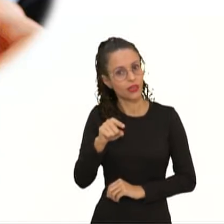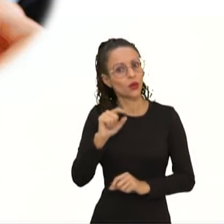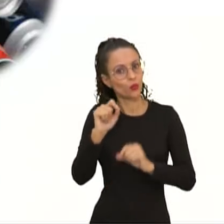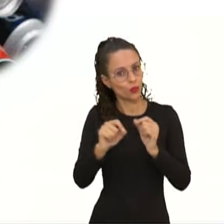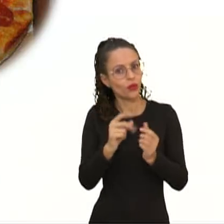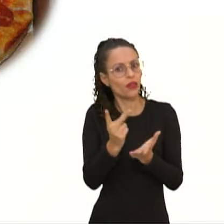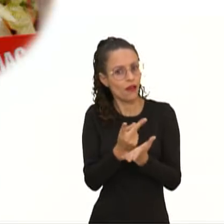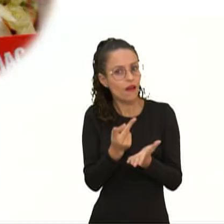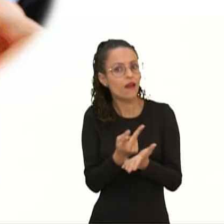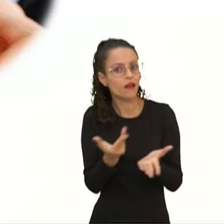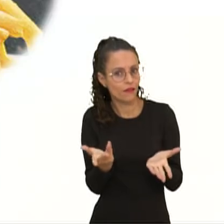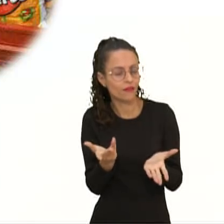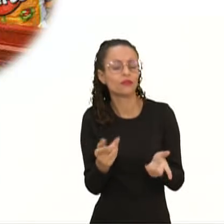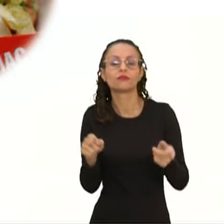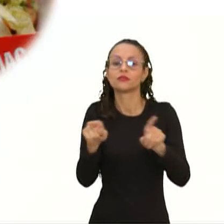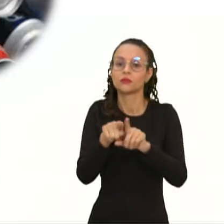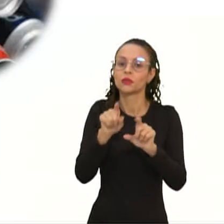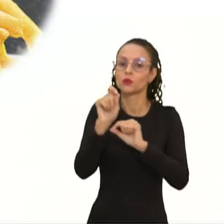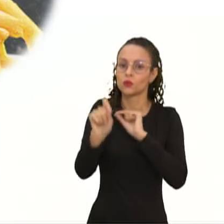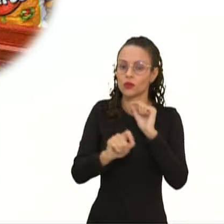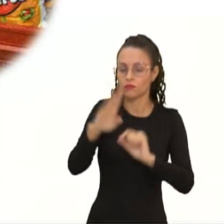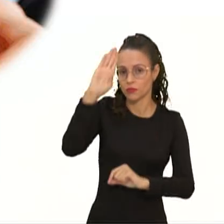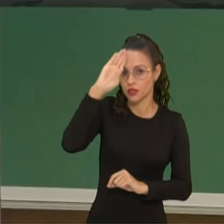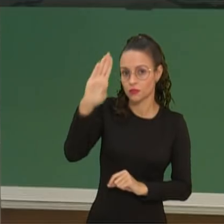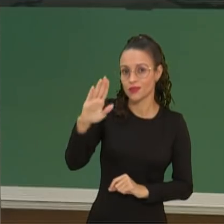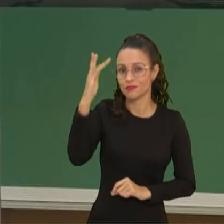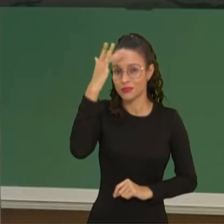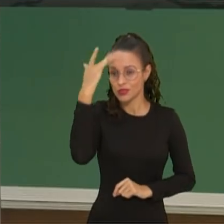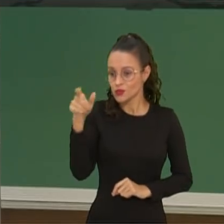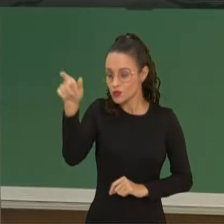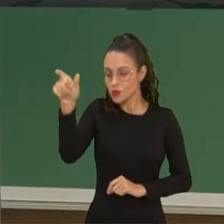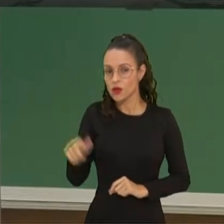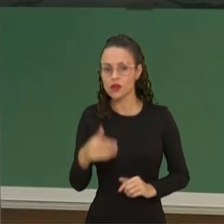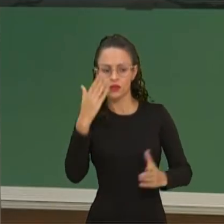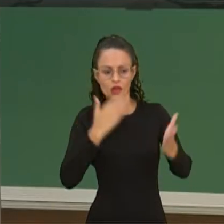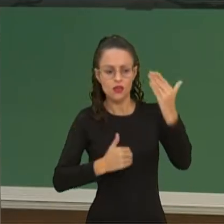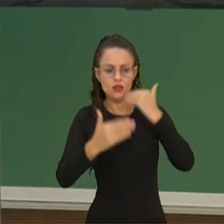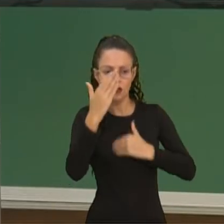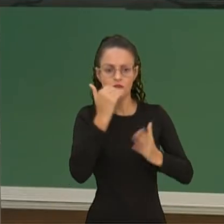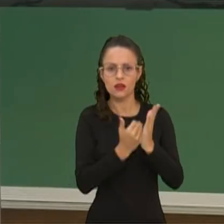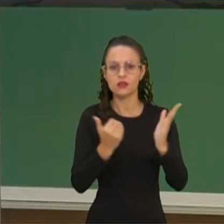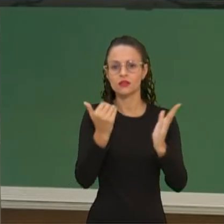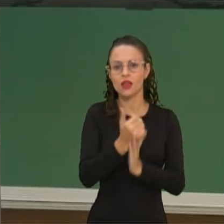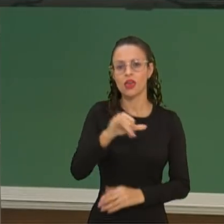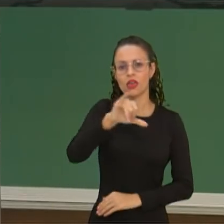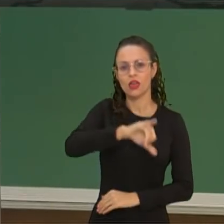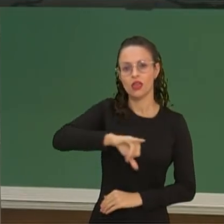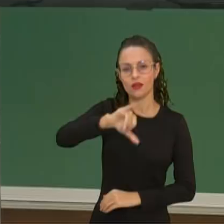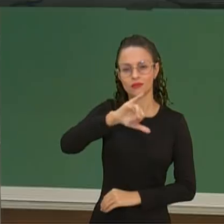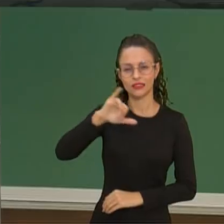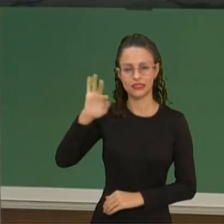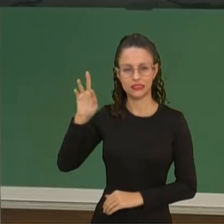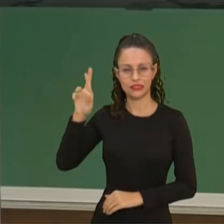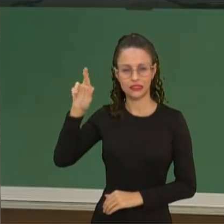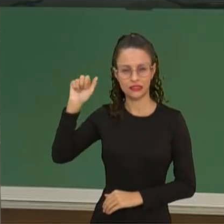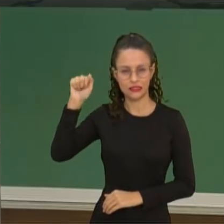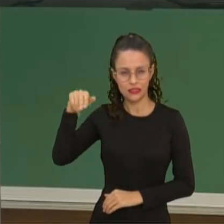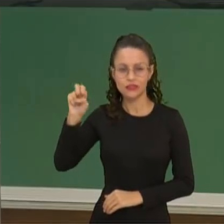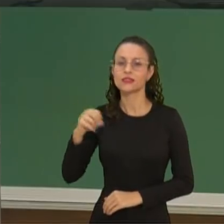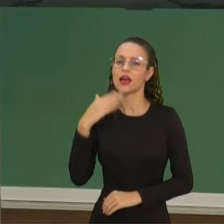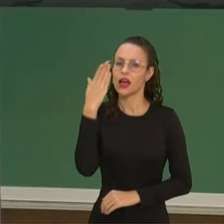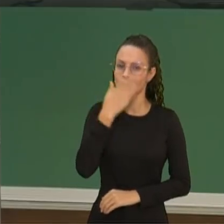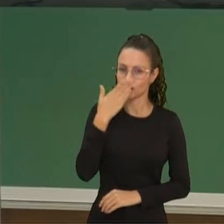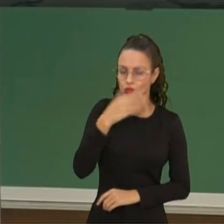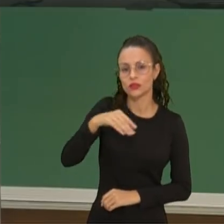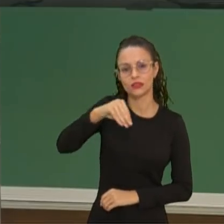ruim. E principalmente que tem um consumo em excesso de gorduras ruins, como a gordura trans, de açúcares e